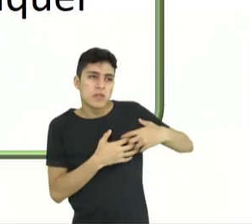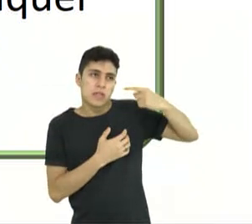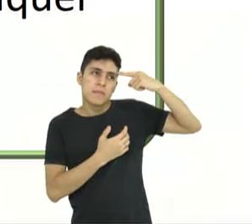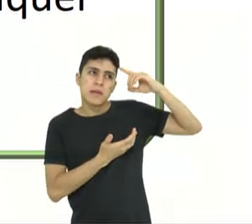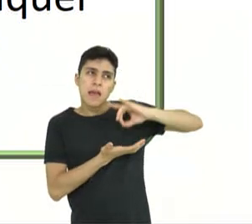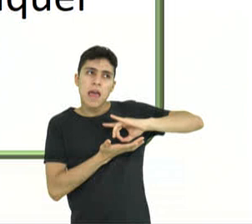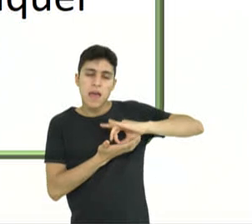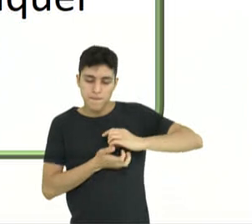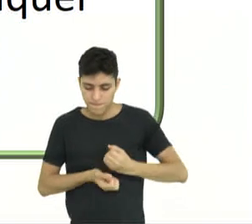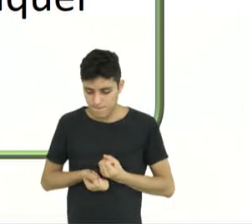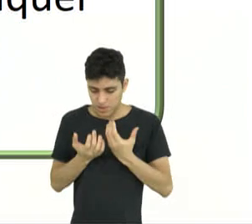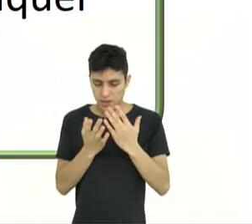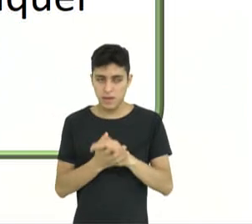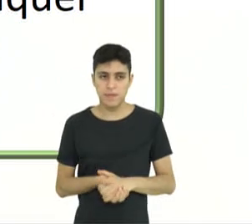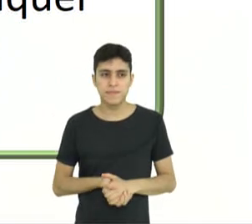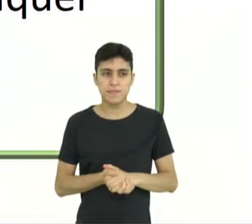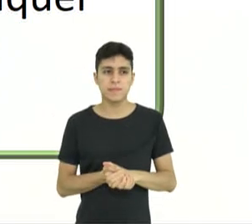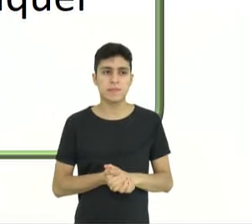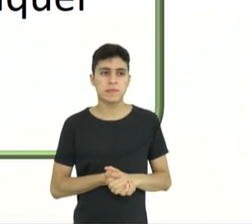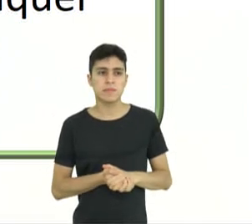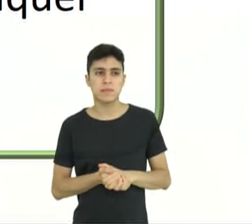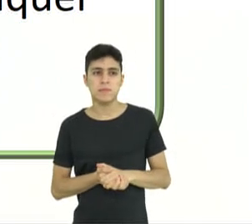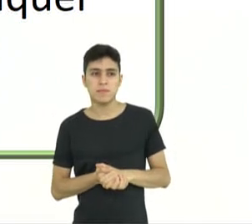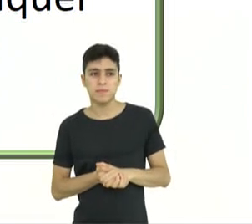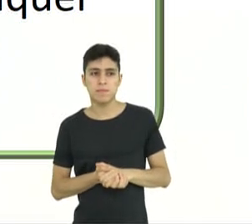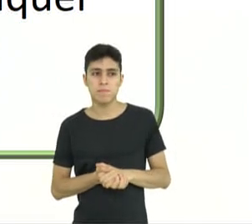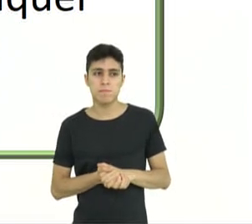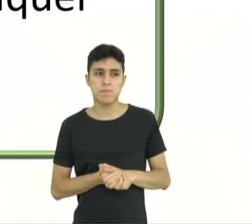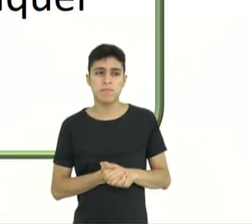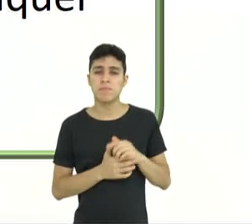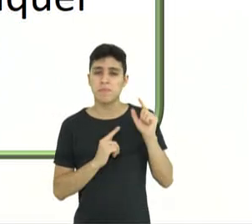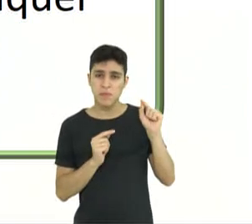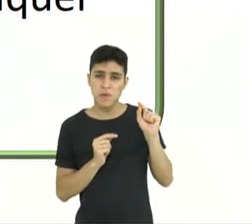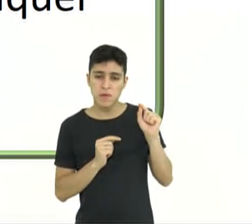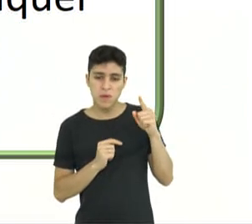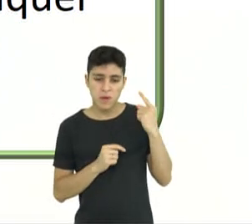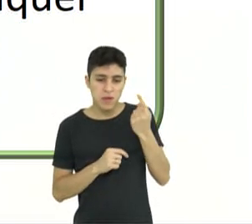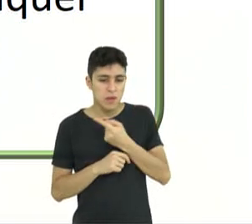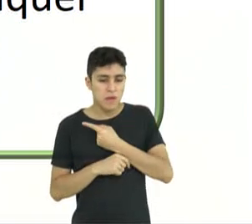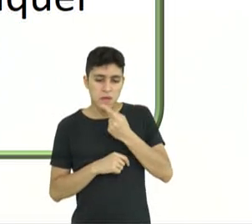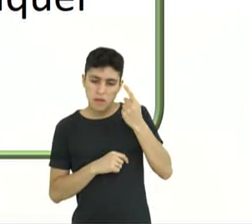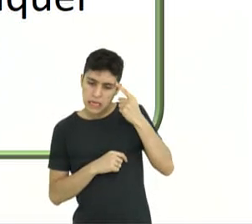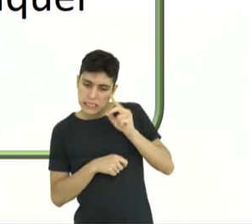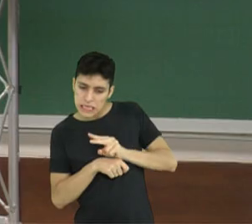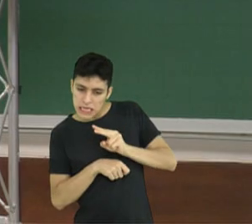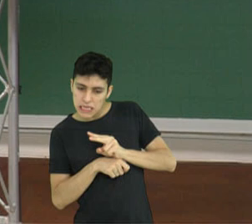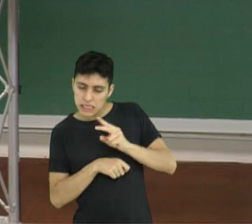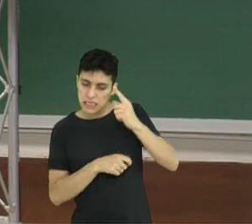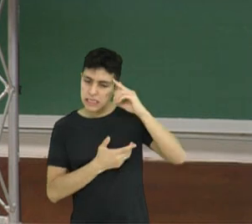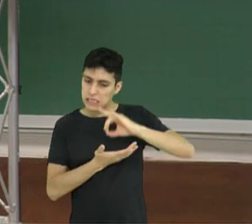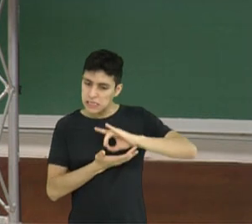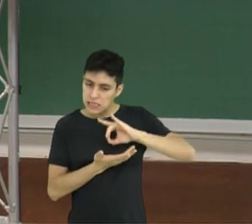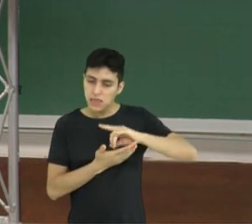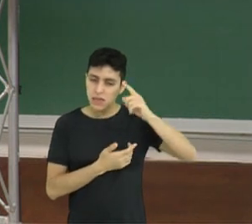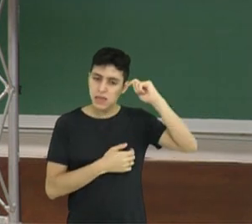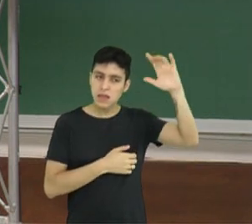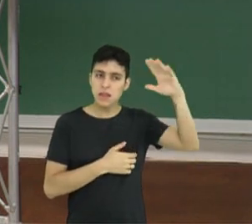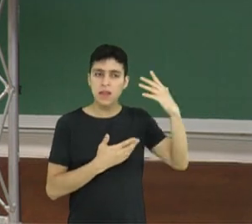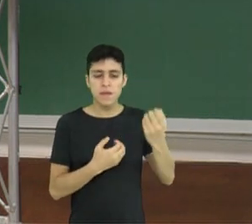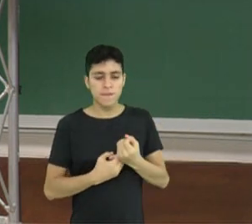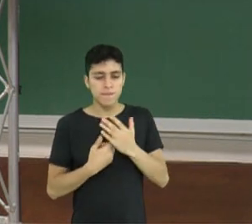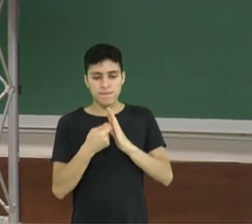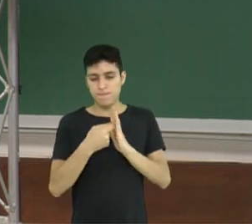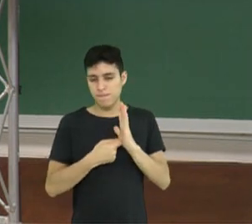Real pensamento ditado do pensamento na sua ausência de que a vigilância exercia pela razão Esse é o André Breton que